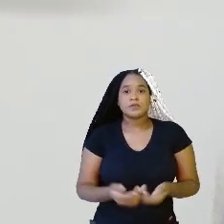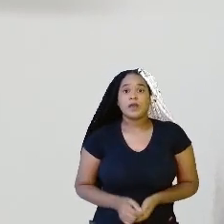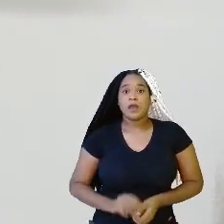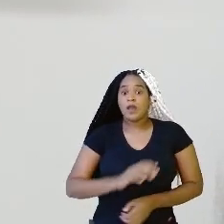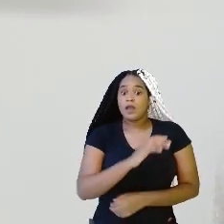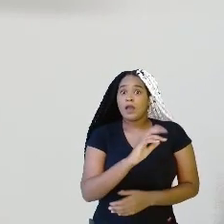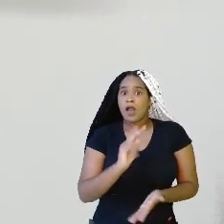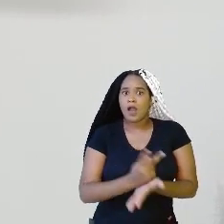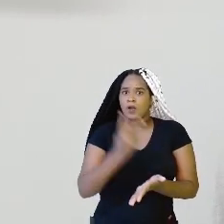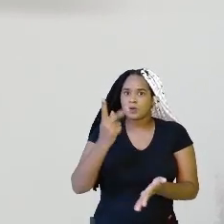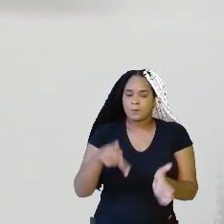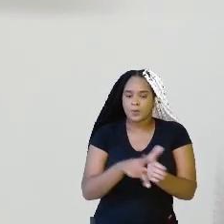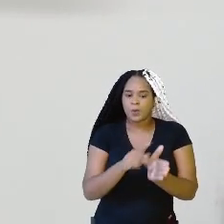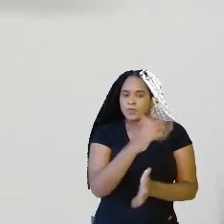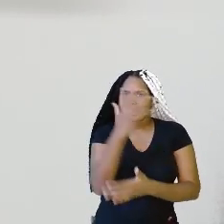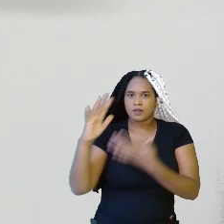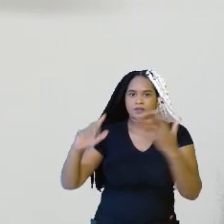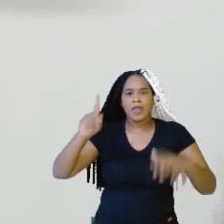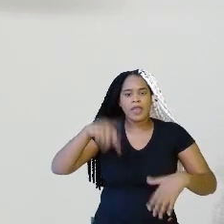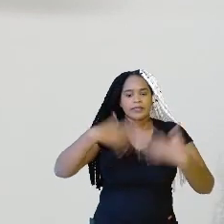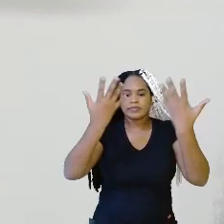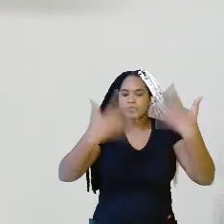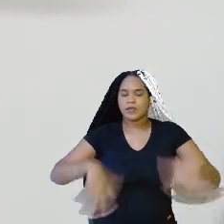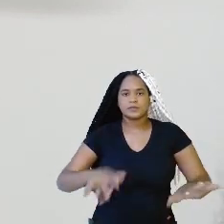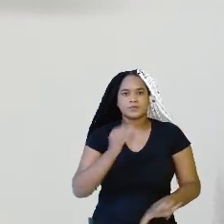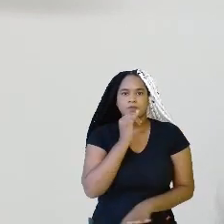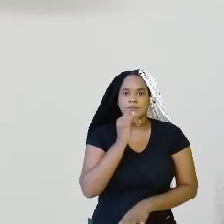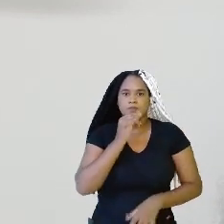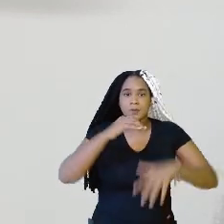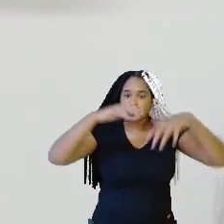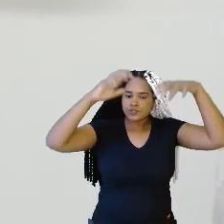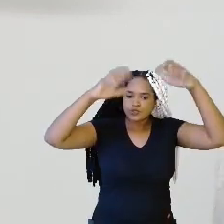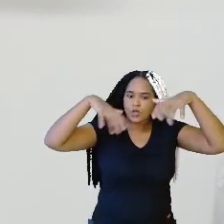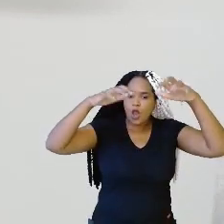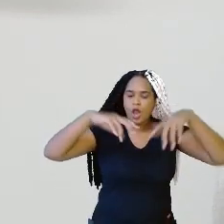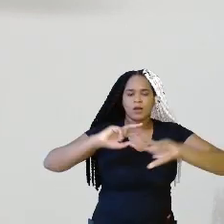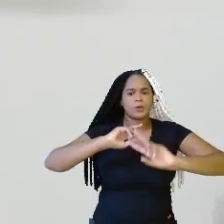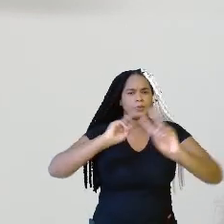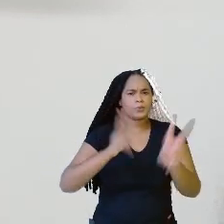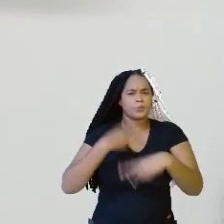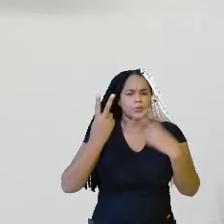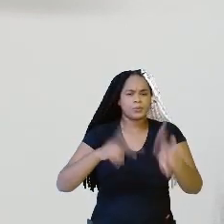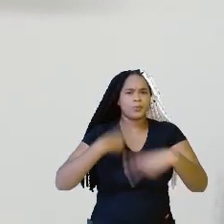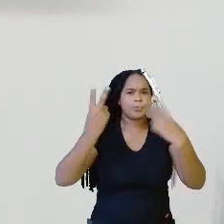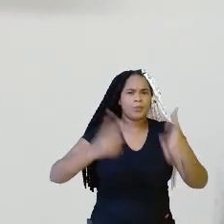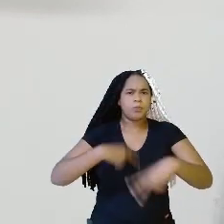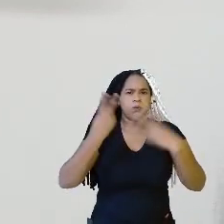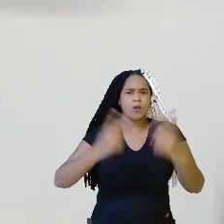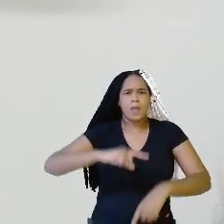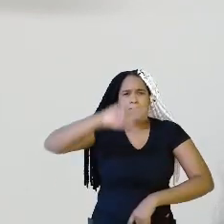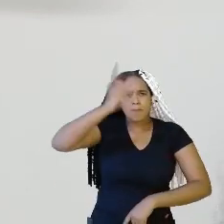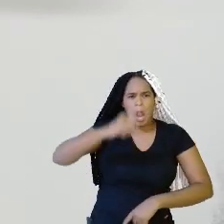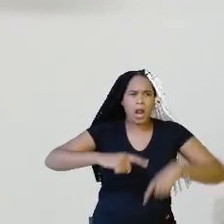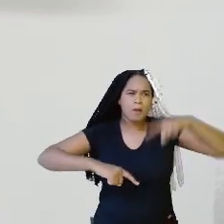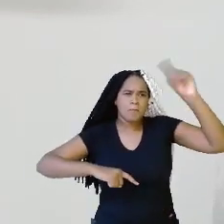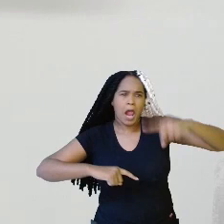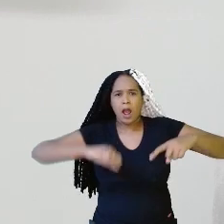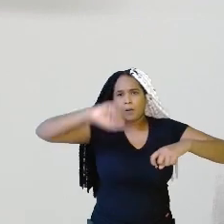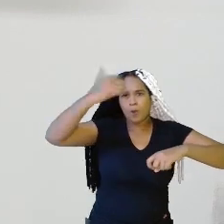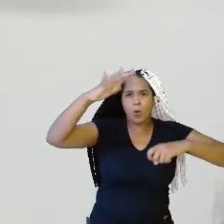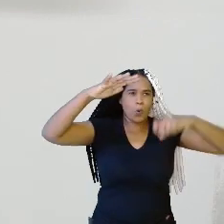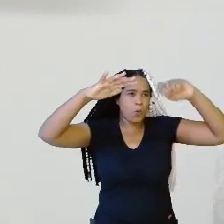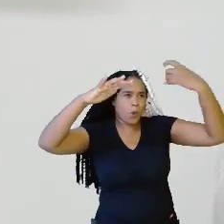realmente atribuídas ao natural, não é? Choveu bastante, ventava muito, relampejou toda